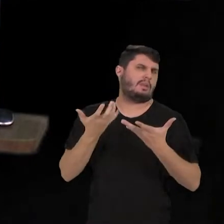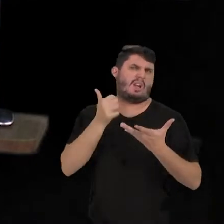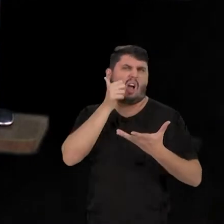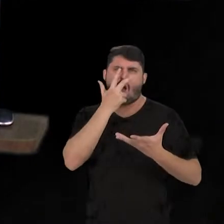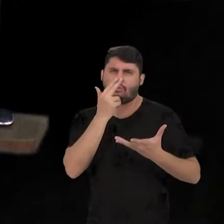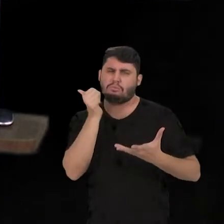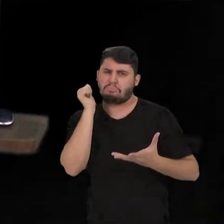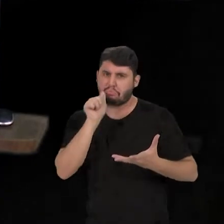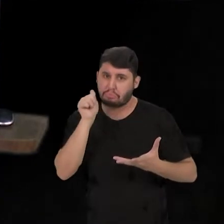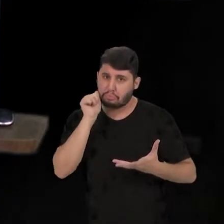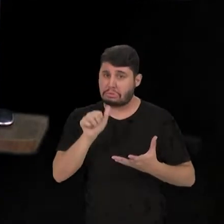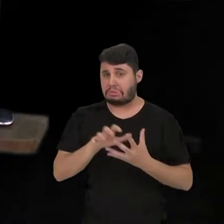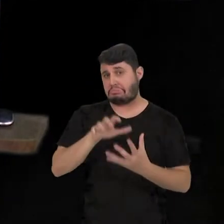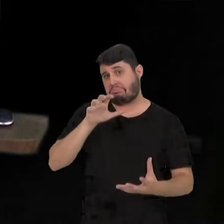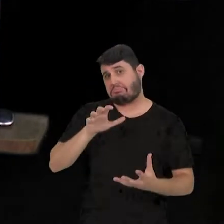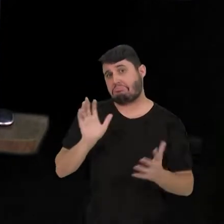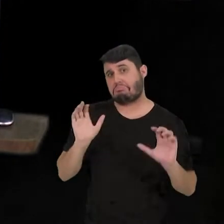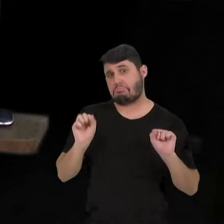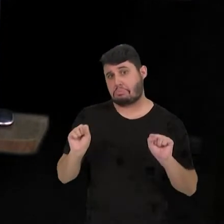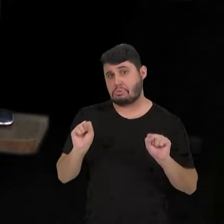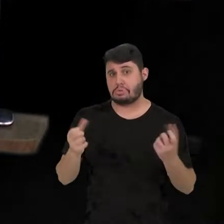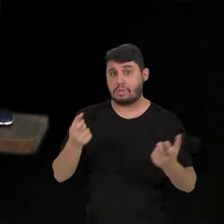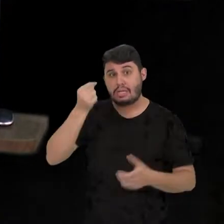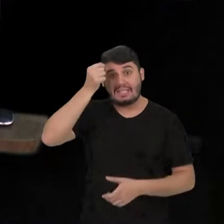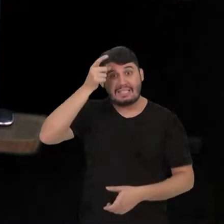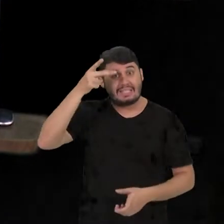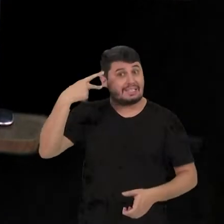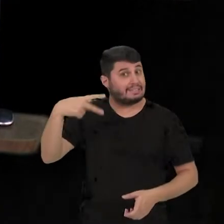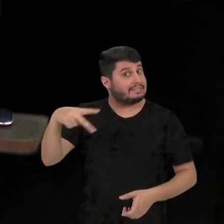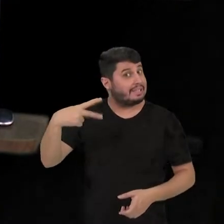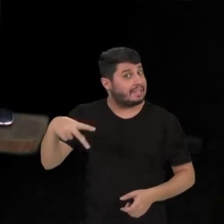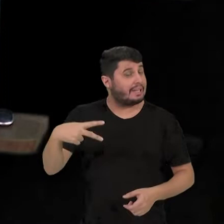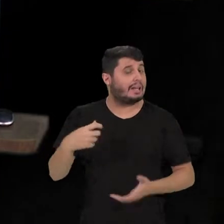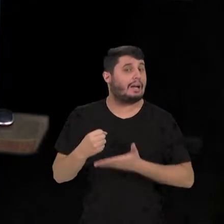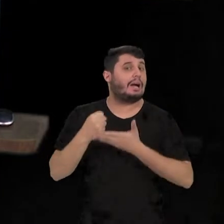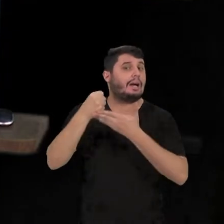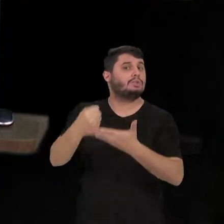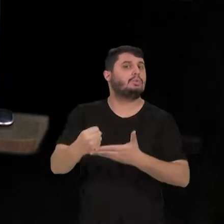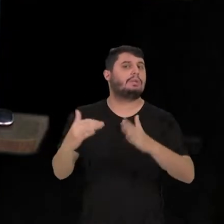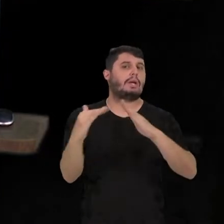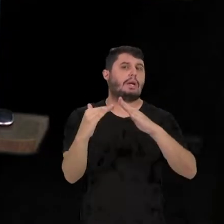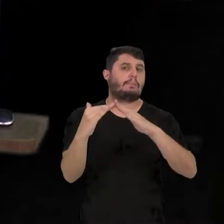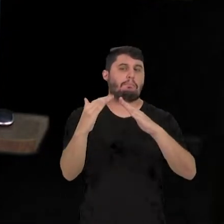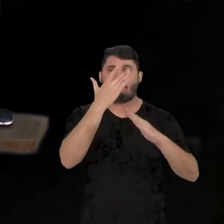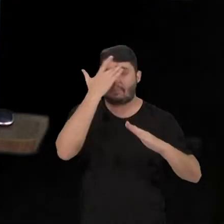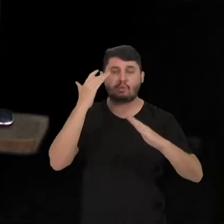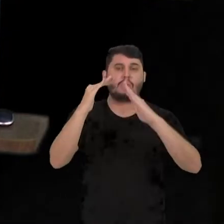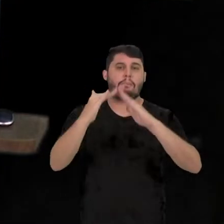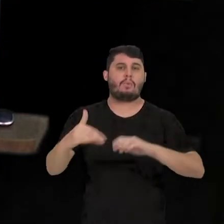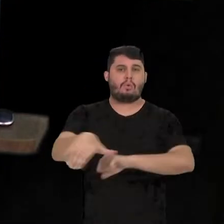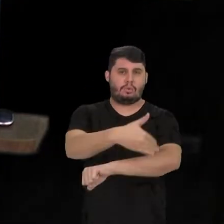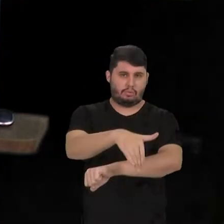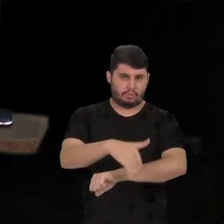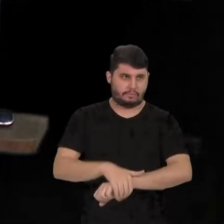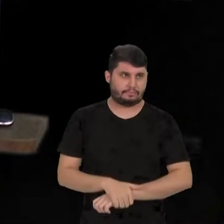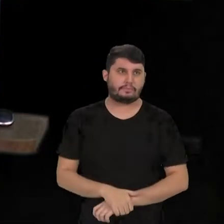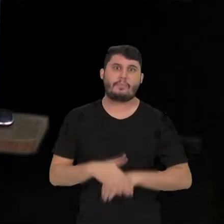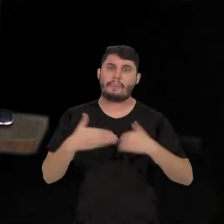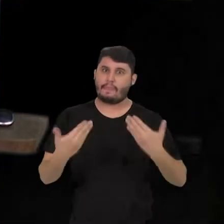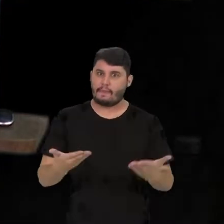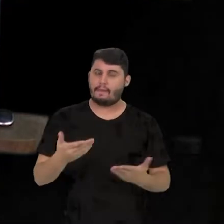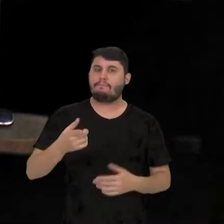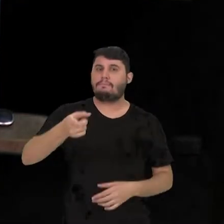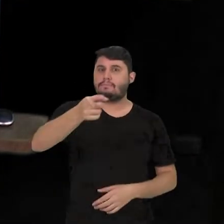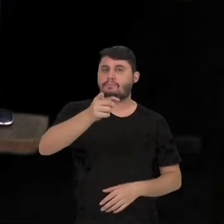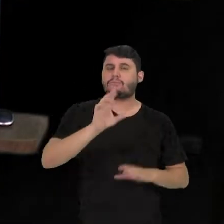mulher, né? Já é uma senhora já, teve essa iniciativa de fazer. O que será que ela pensou para ajudar os sem teto? Bom, conhecimento de mundo, vocês vão lembrar